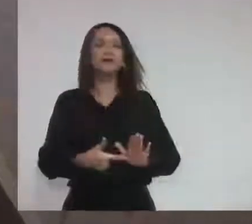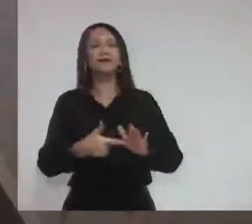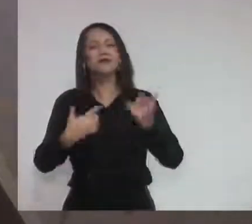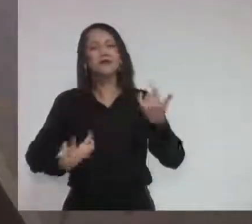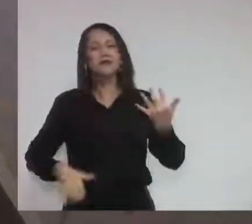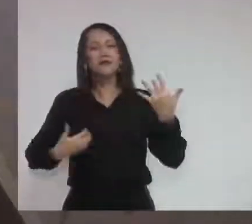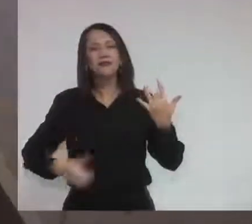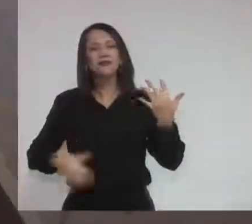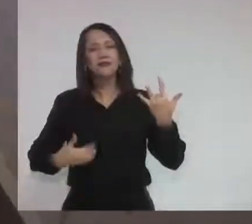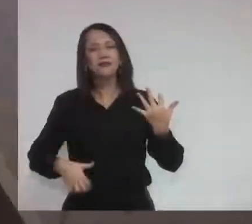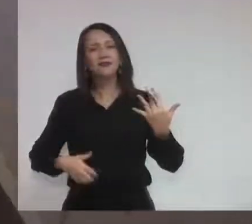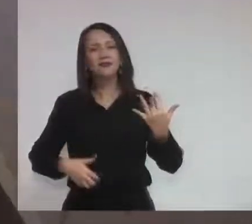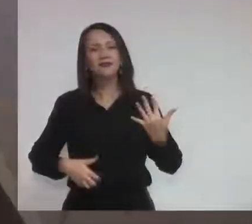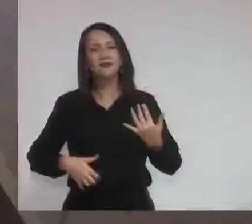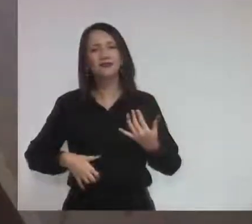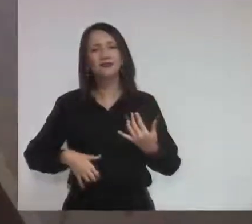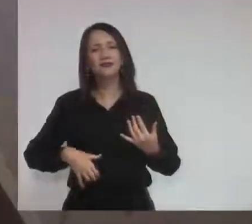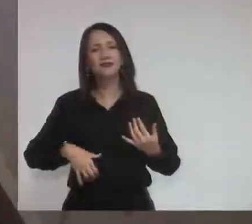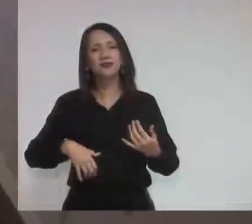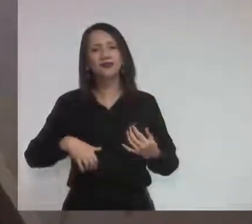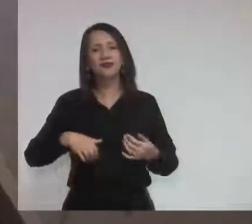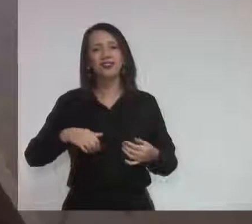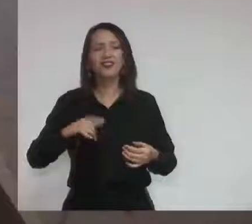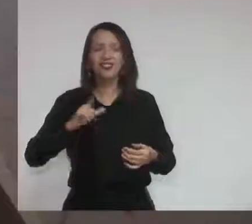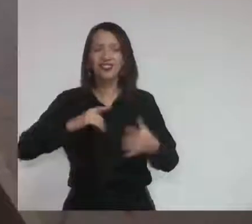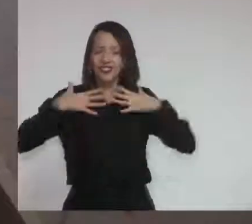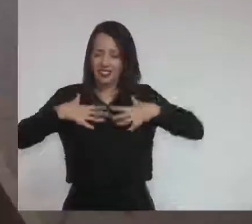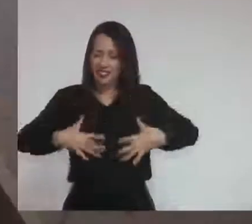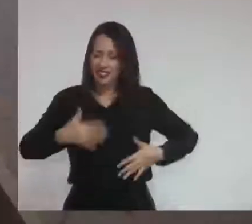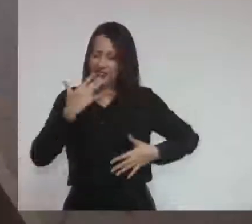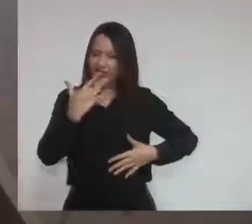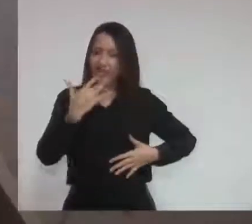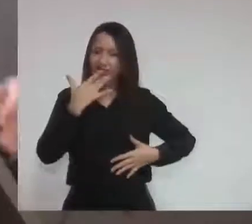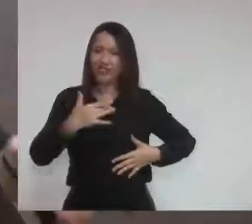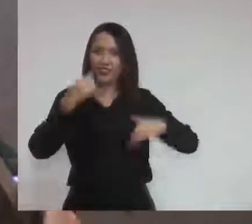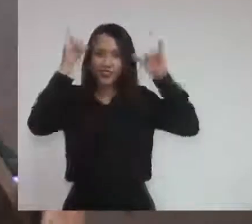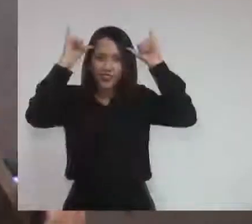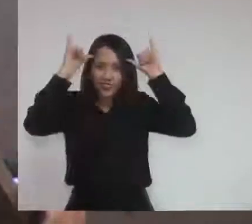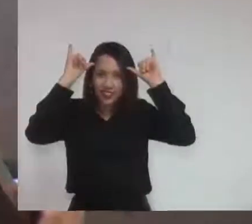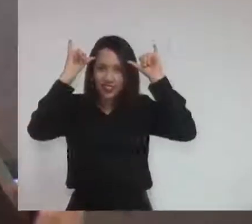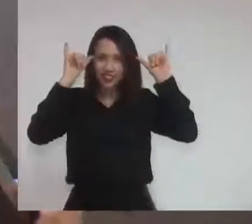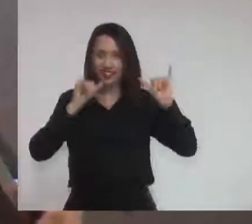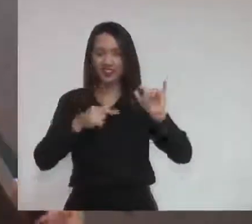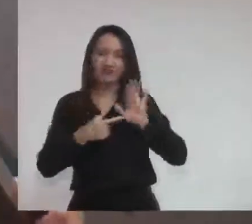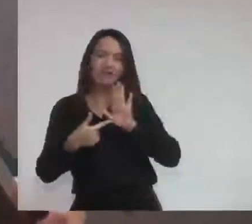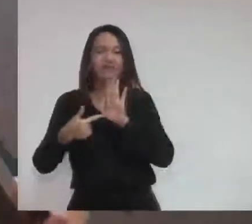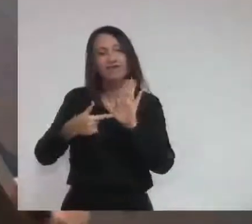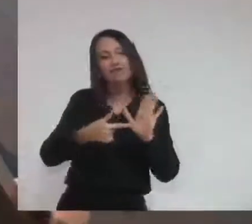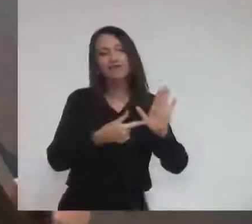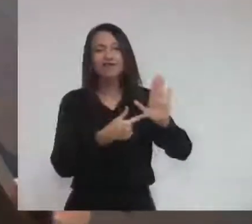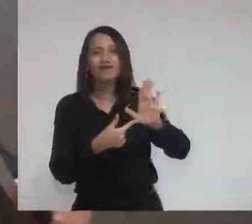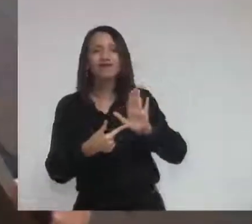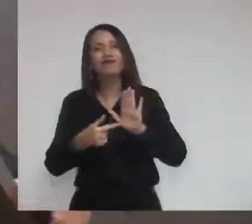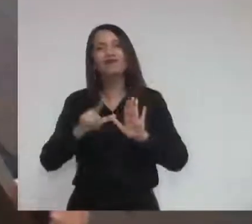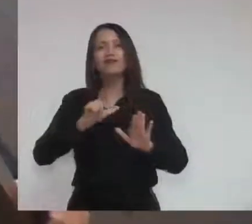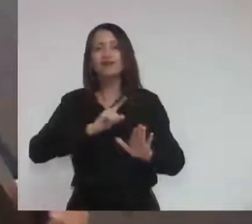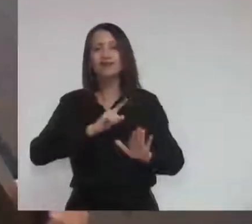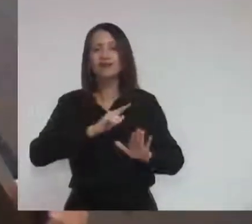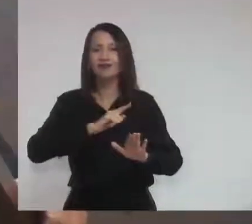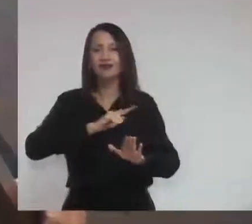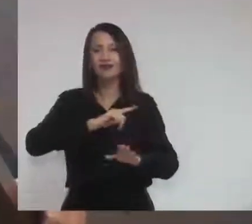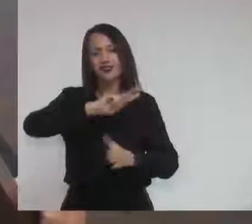Reis. Vereador Rubens, acho que eu ia gostar, que eu sei que gosta das coisas também do campo, do interior. Depois de congada,